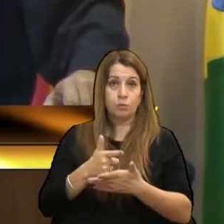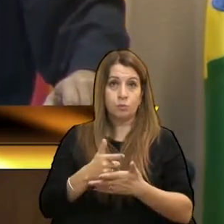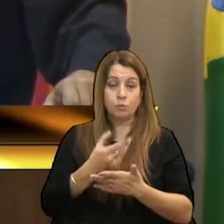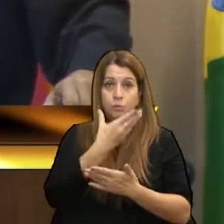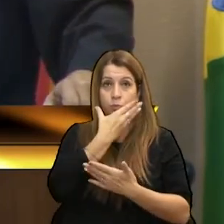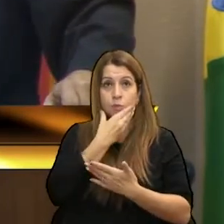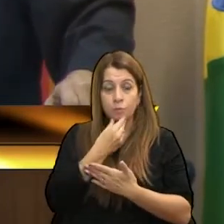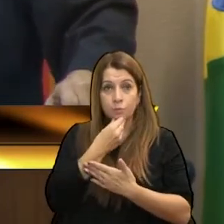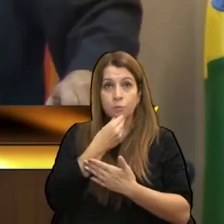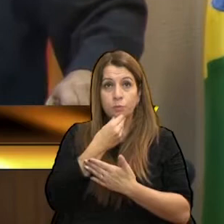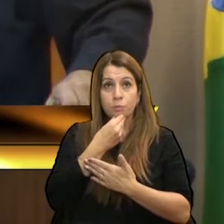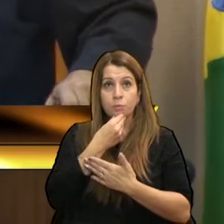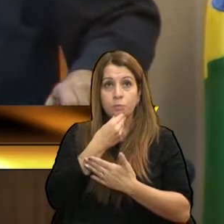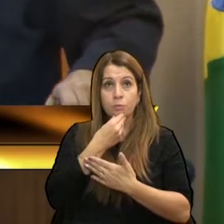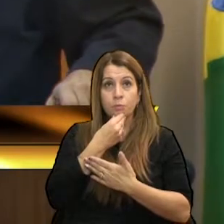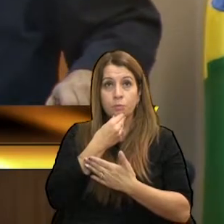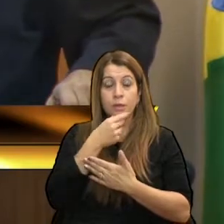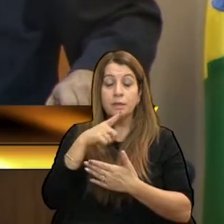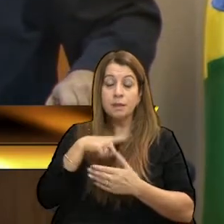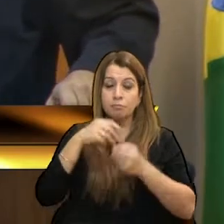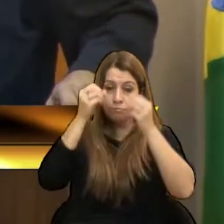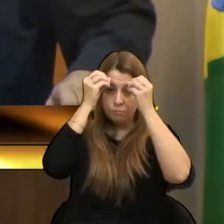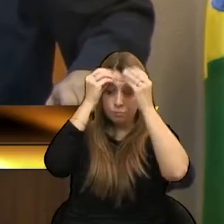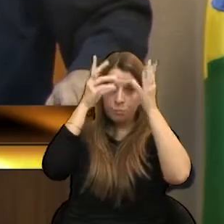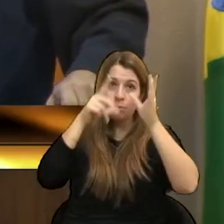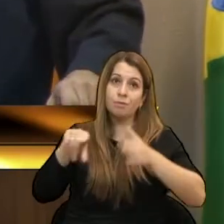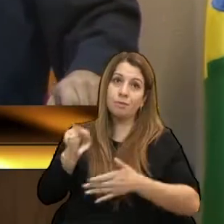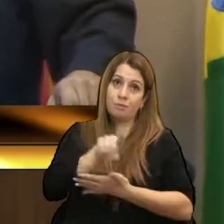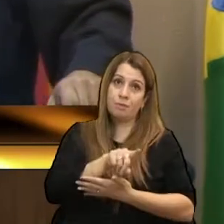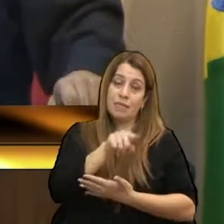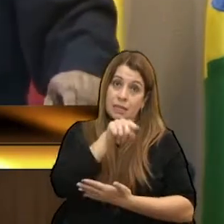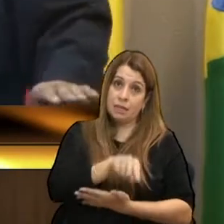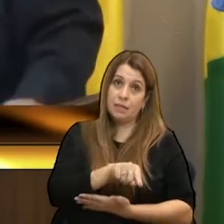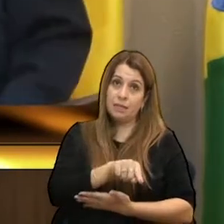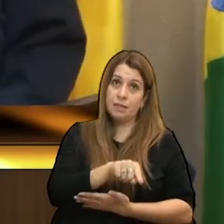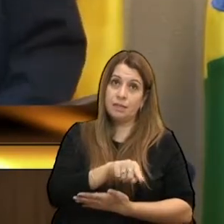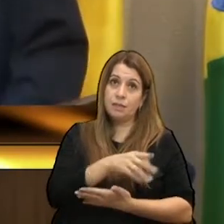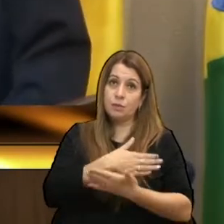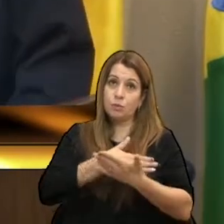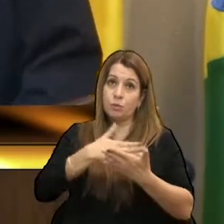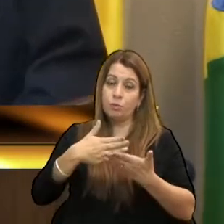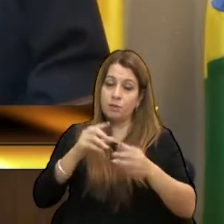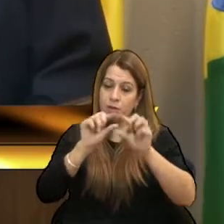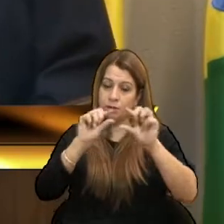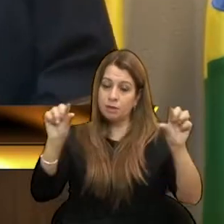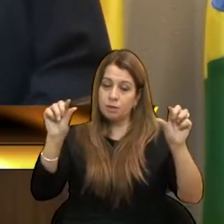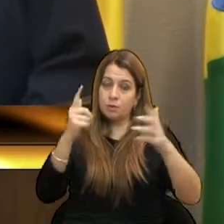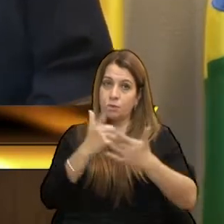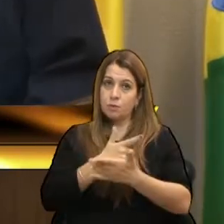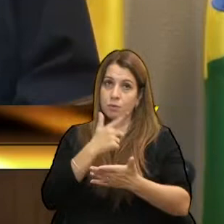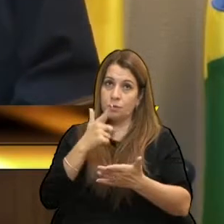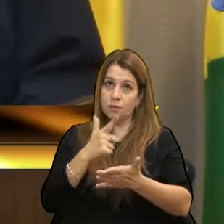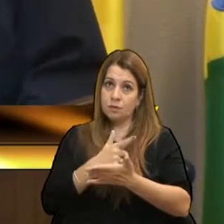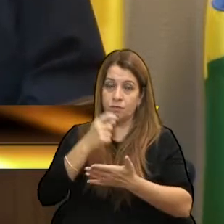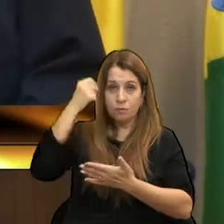o homem adquire conhecimentos. Esta é a introdução do Livro dos